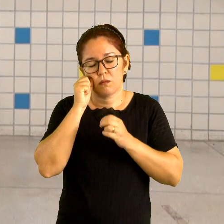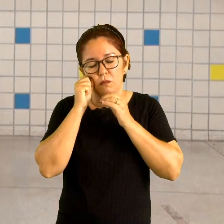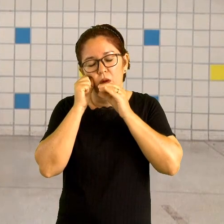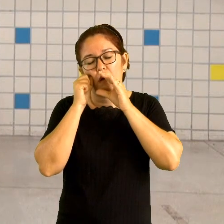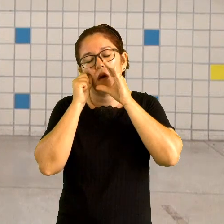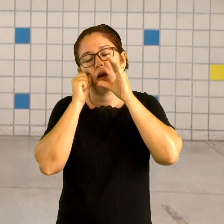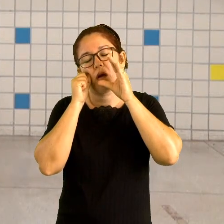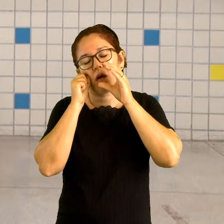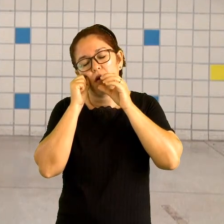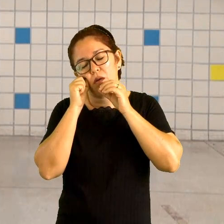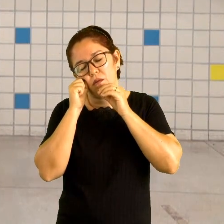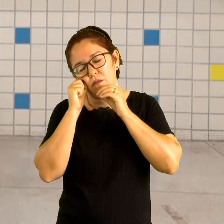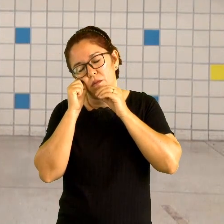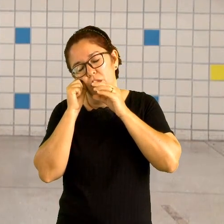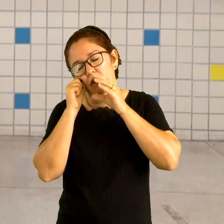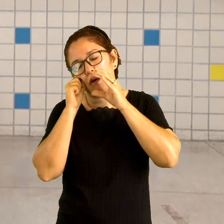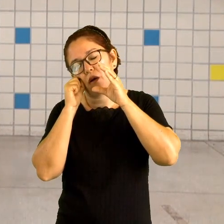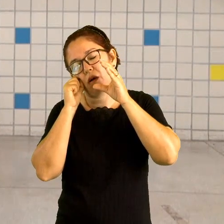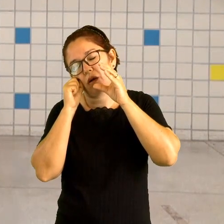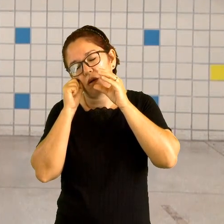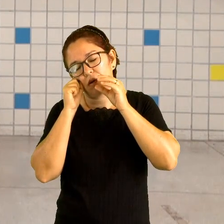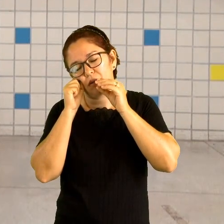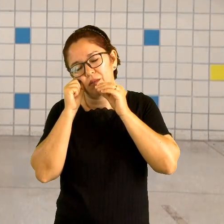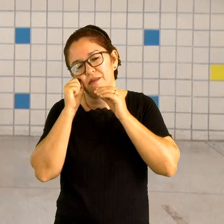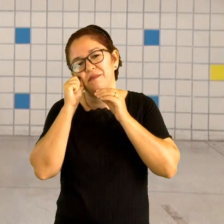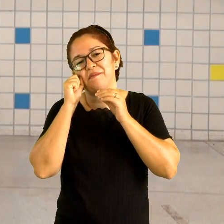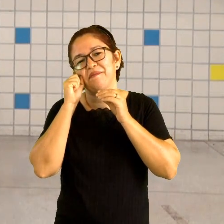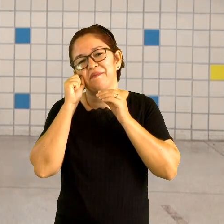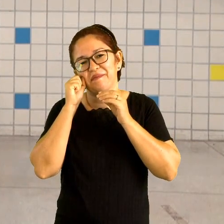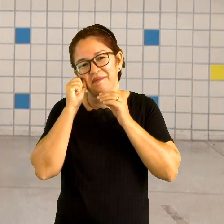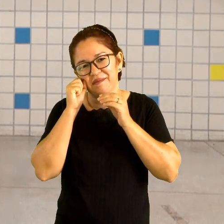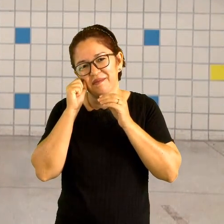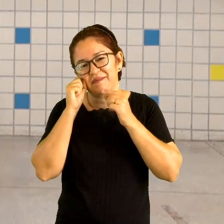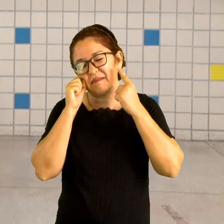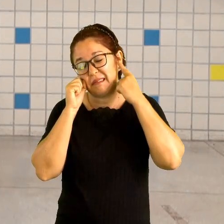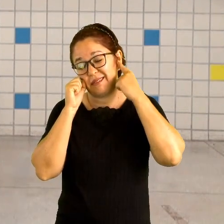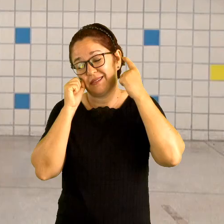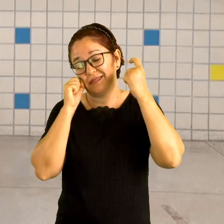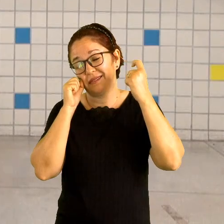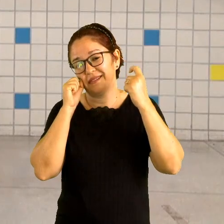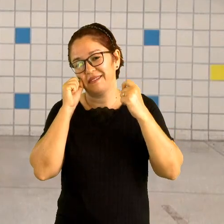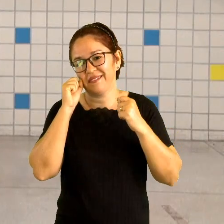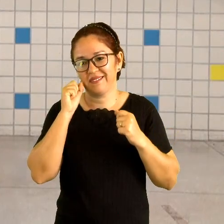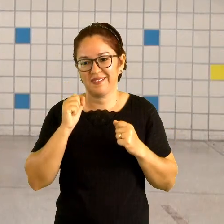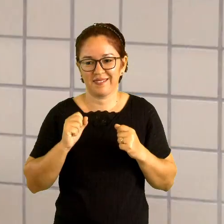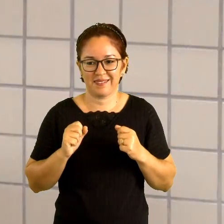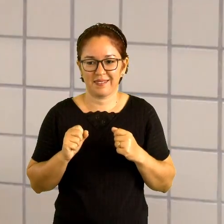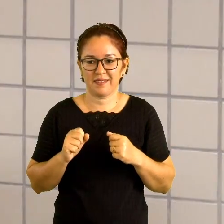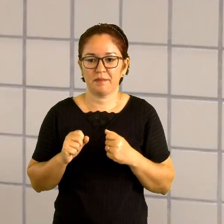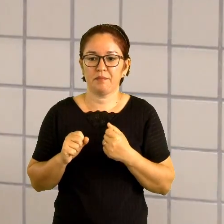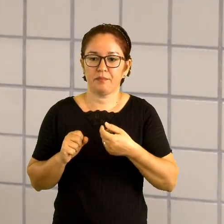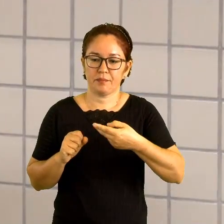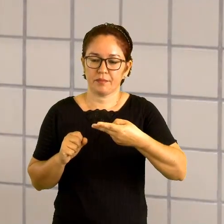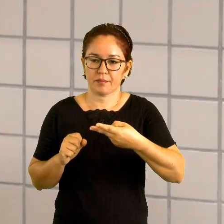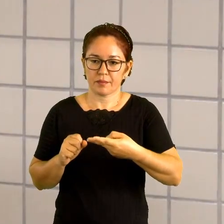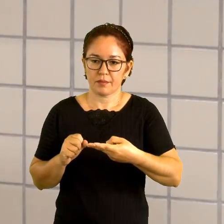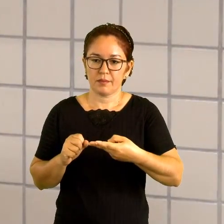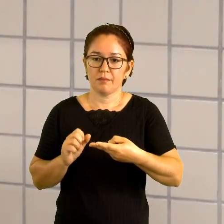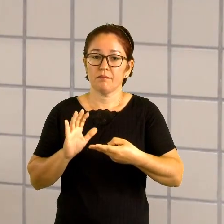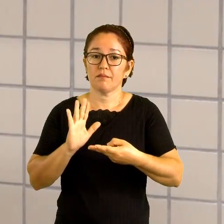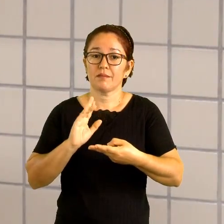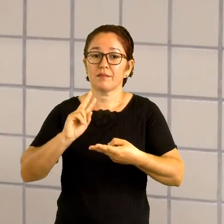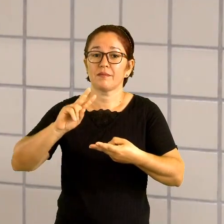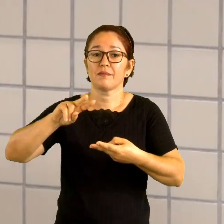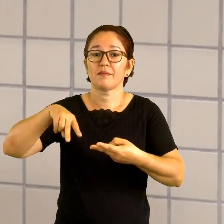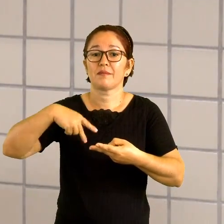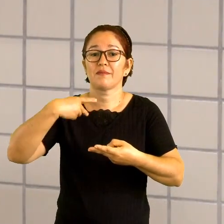roncando. Deve ser bom, né? Dormir assim, ouvindo o ronquinho da vovó, olha só. E aí, em cima dessa